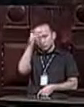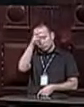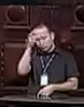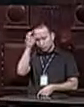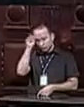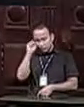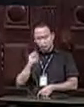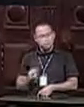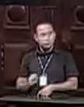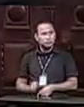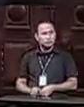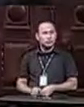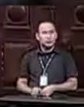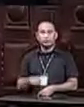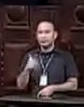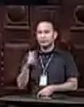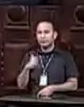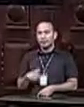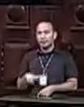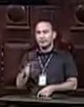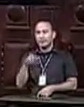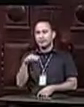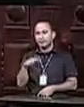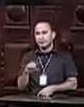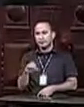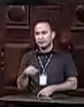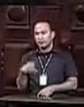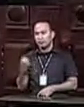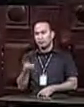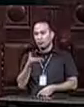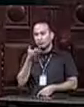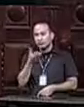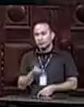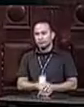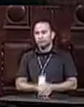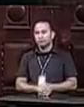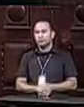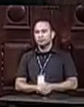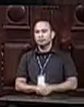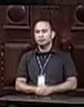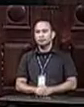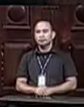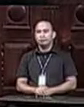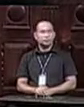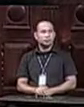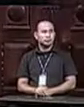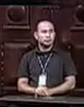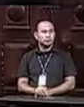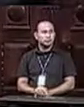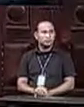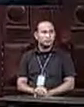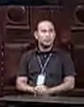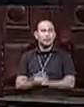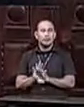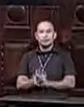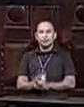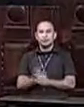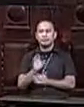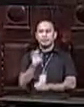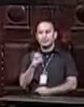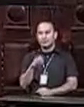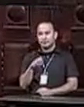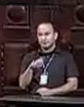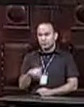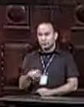seus ativos não gera receita nova, e nós vivemos uma crise de receita, mas não é sobre isso que eu quero falar agora. Mas, porém, a adesão do Estado